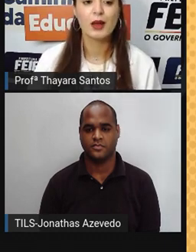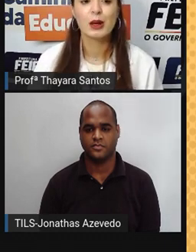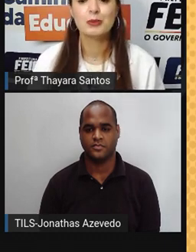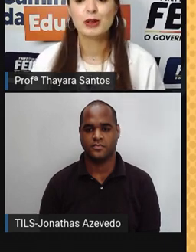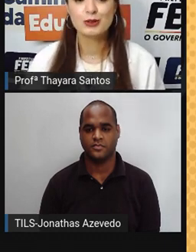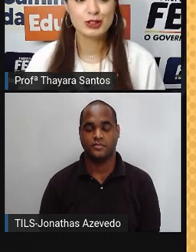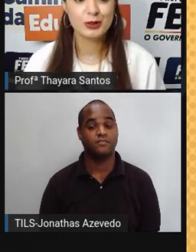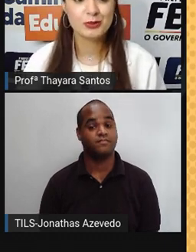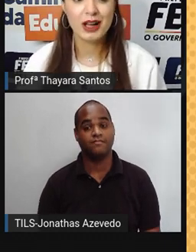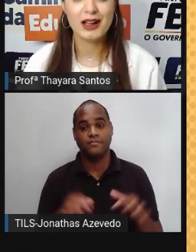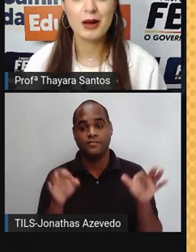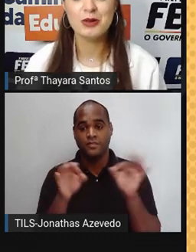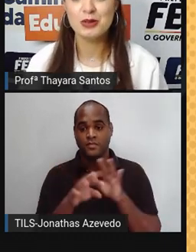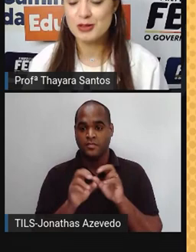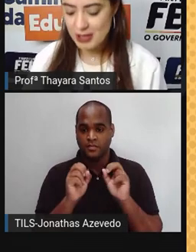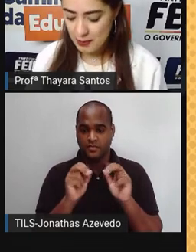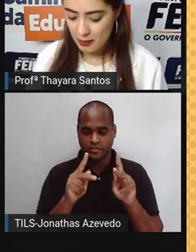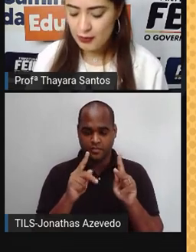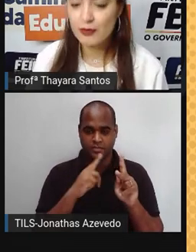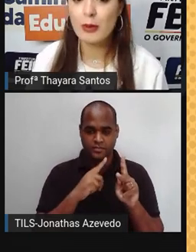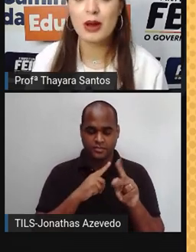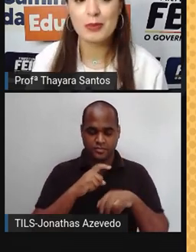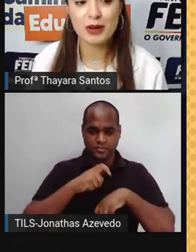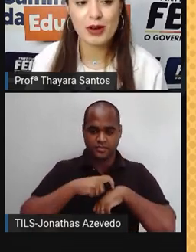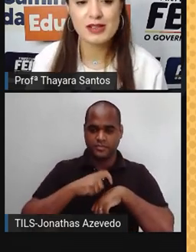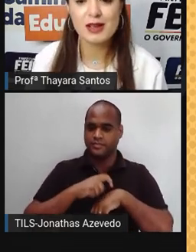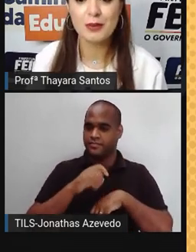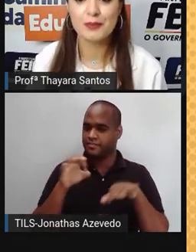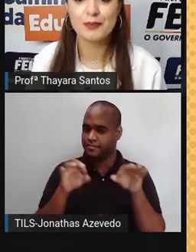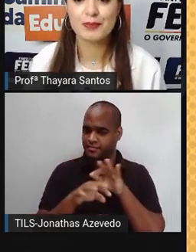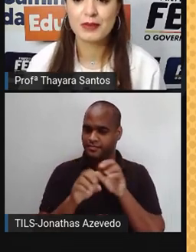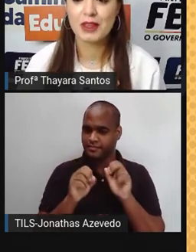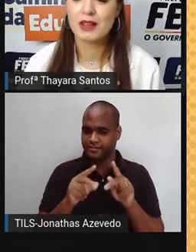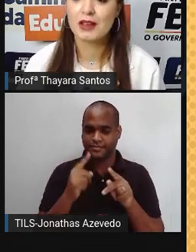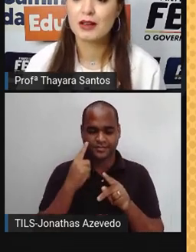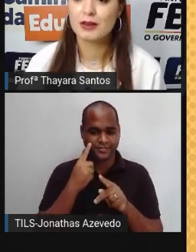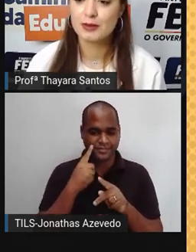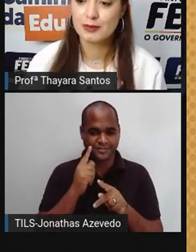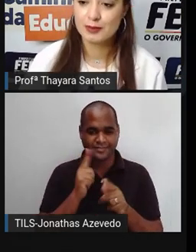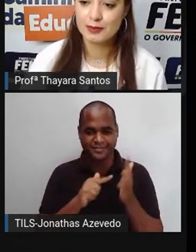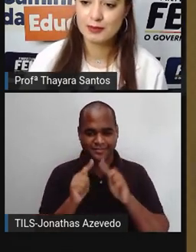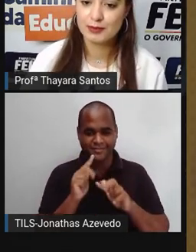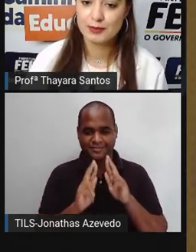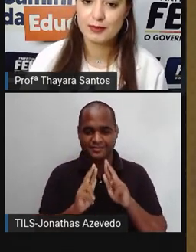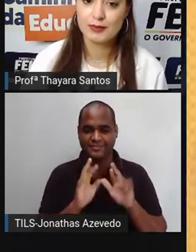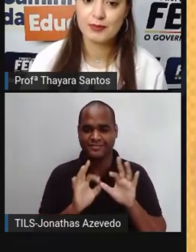e Prontinho Acabou o nosso tempo vamos lá para correção é